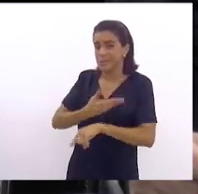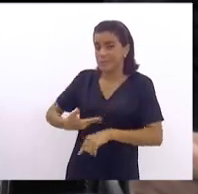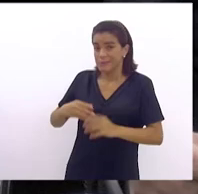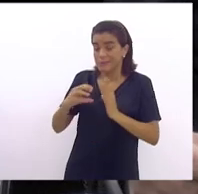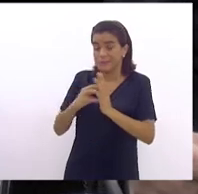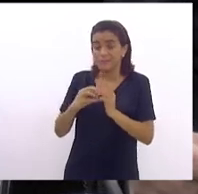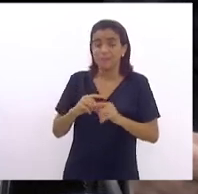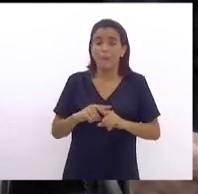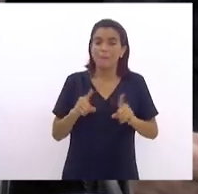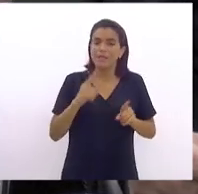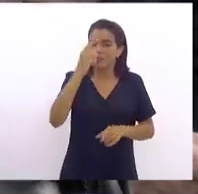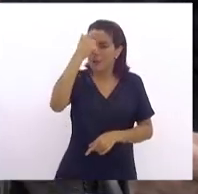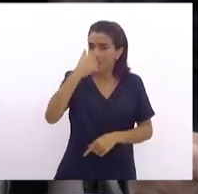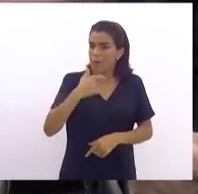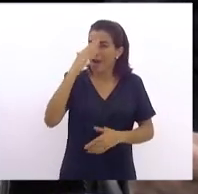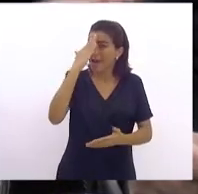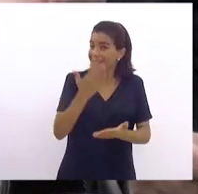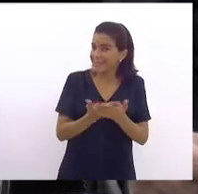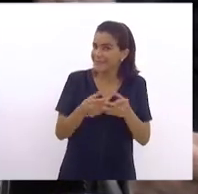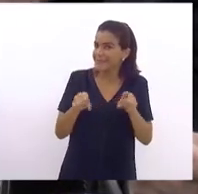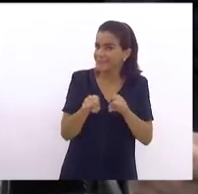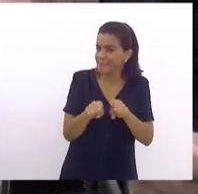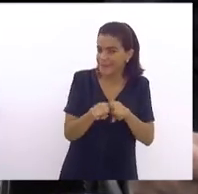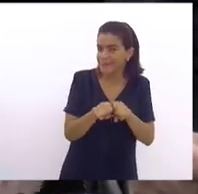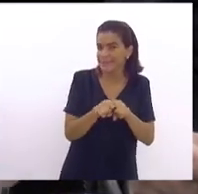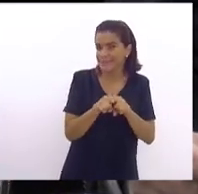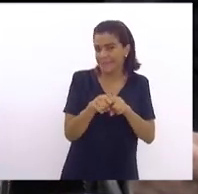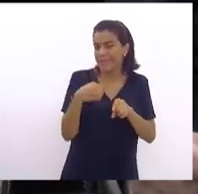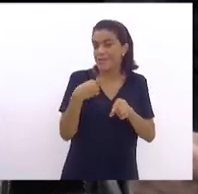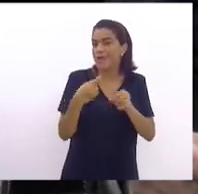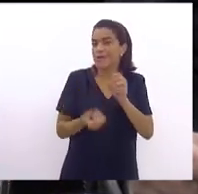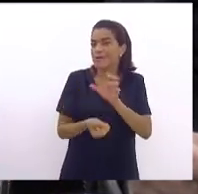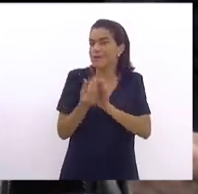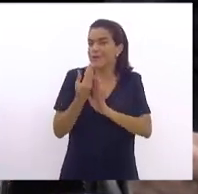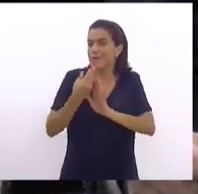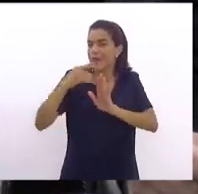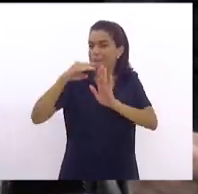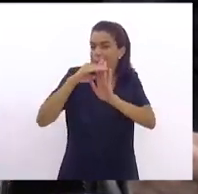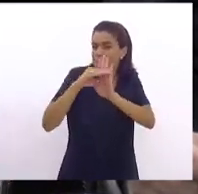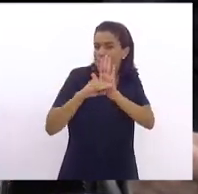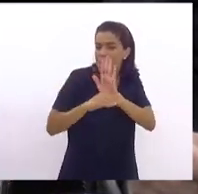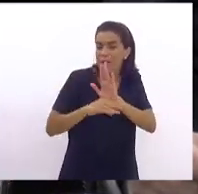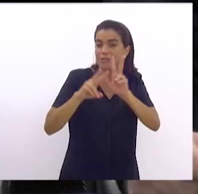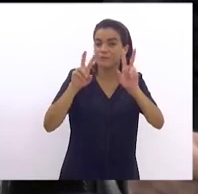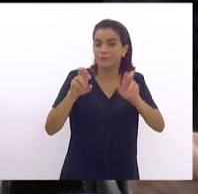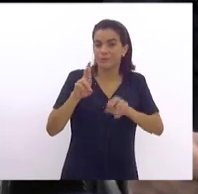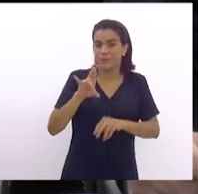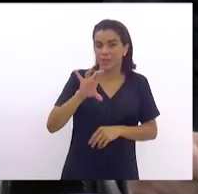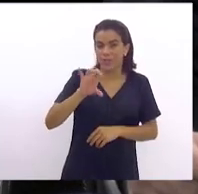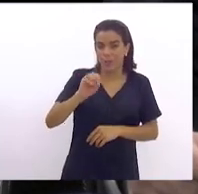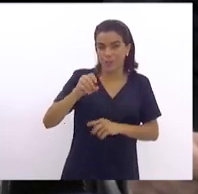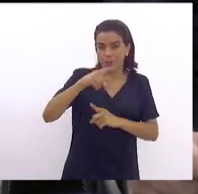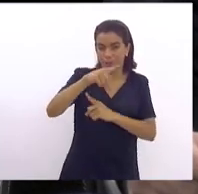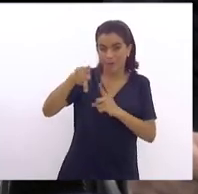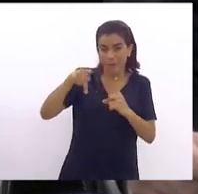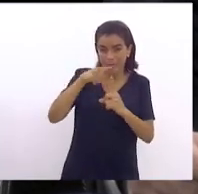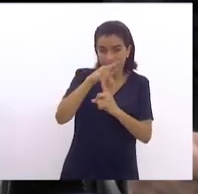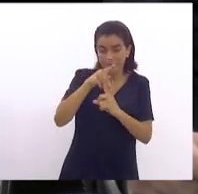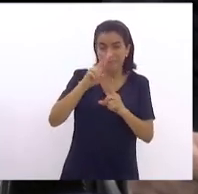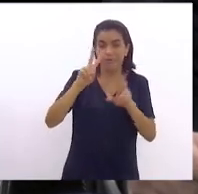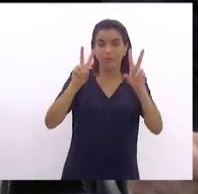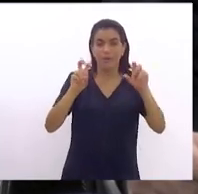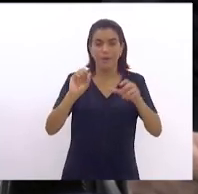creio, não é? E aí eu também tenho aquela matéria que fiz solicitando sobre o Rio Previdência, né, na garantia